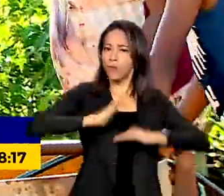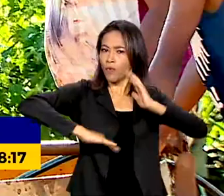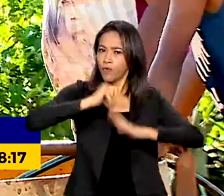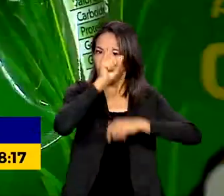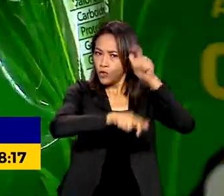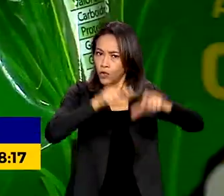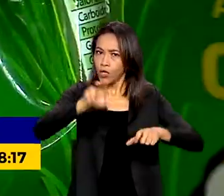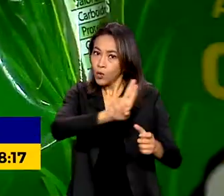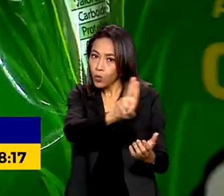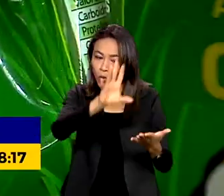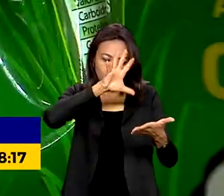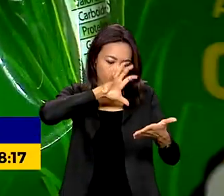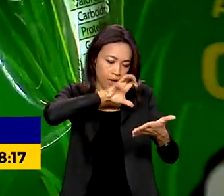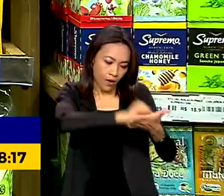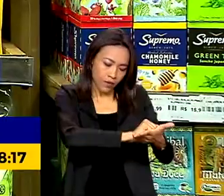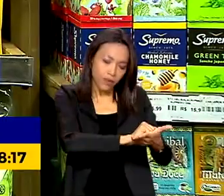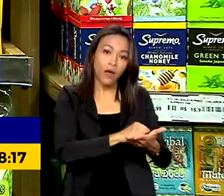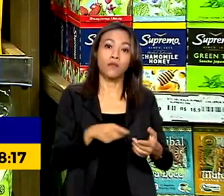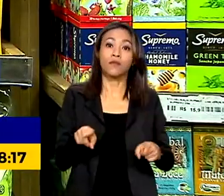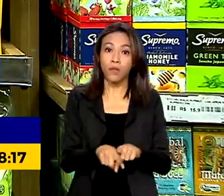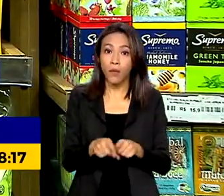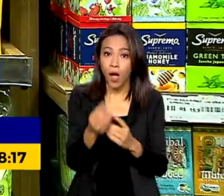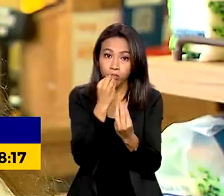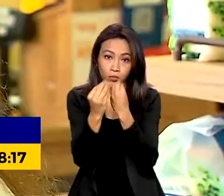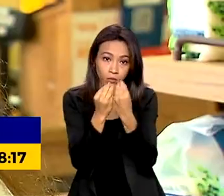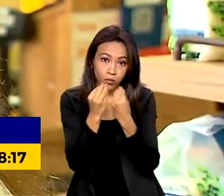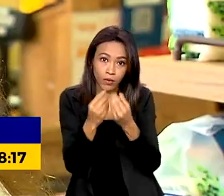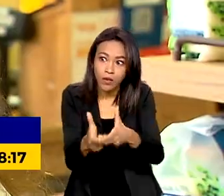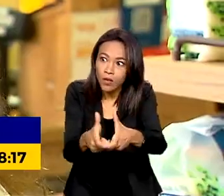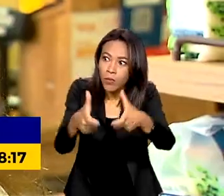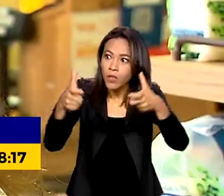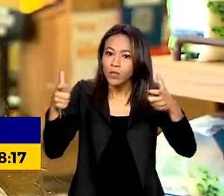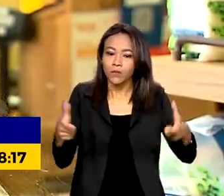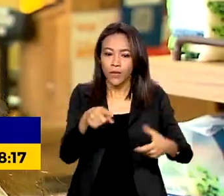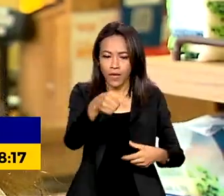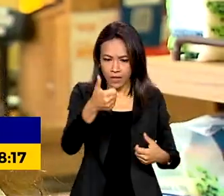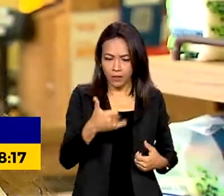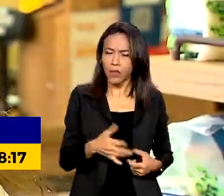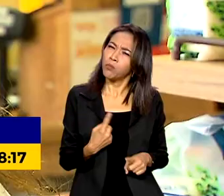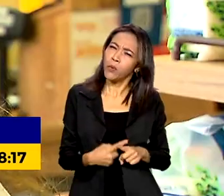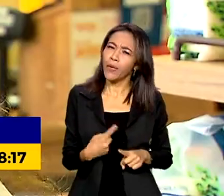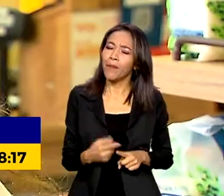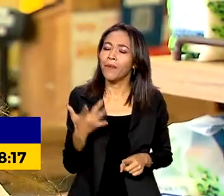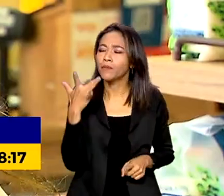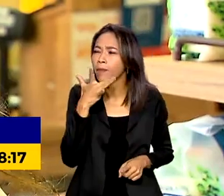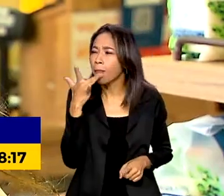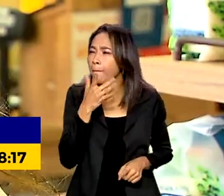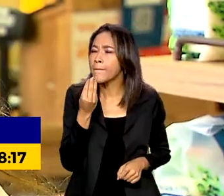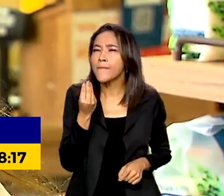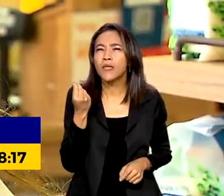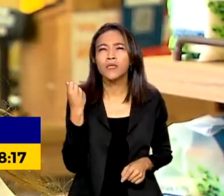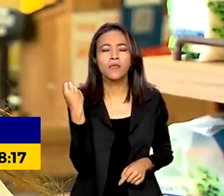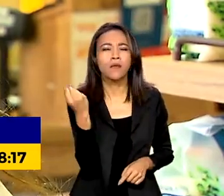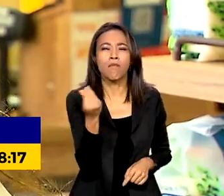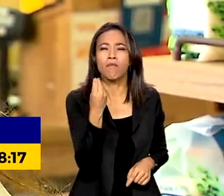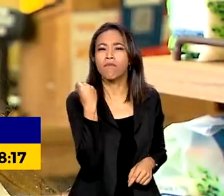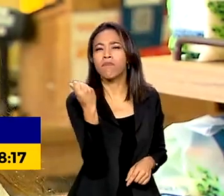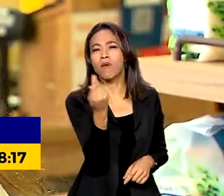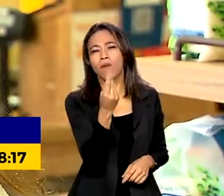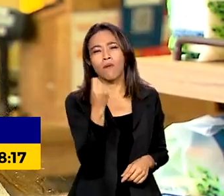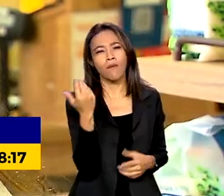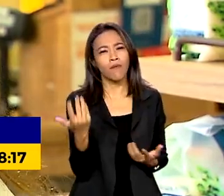cadastrados o consumo também tem crescido pelo sabor pela crocância dos